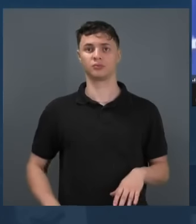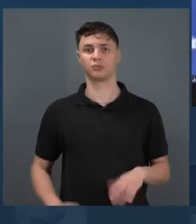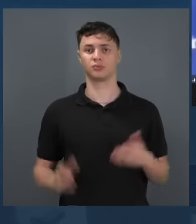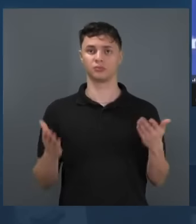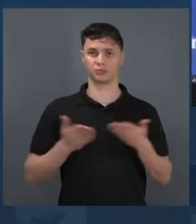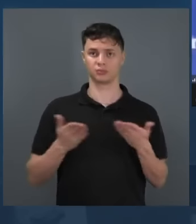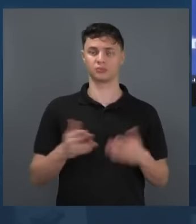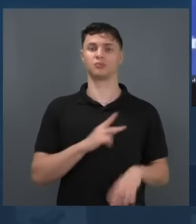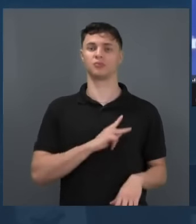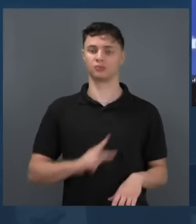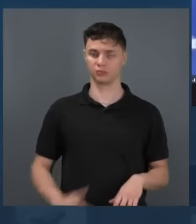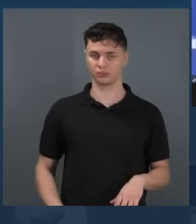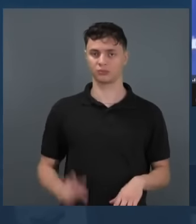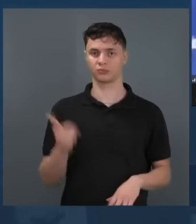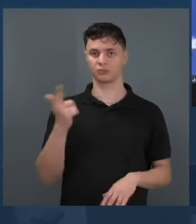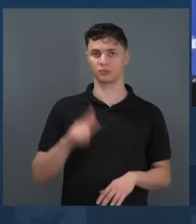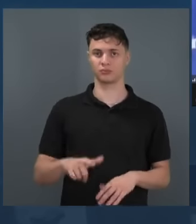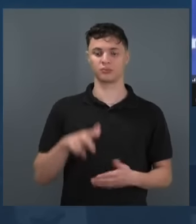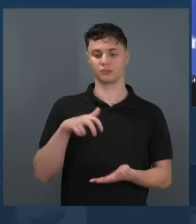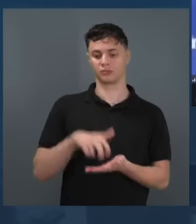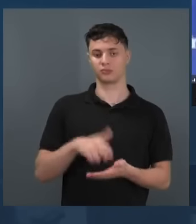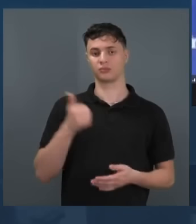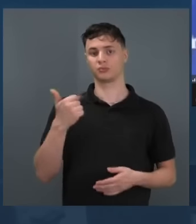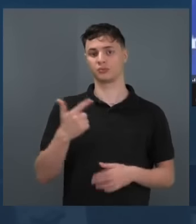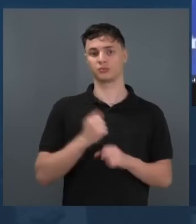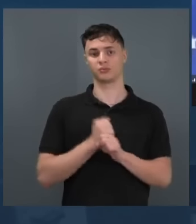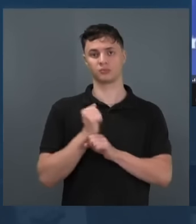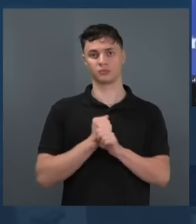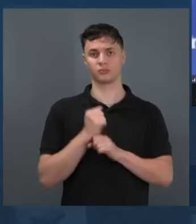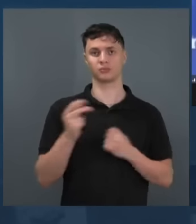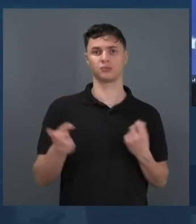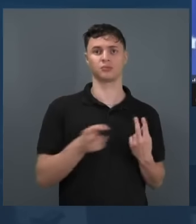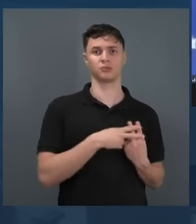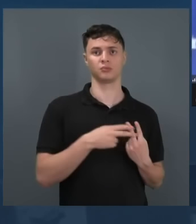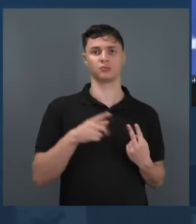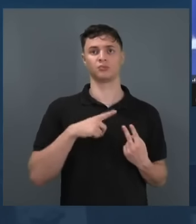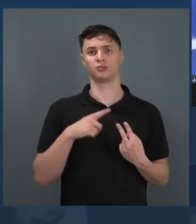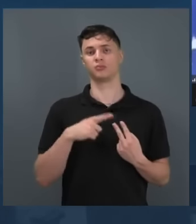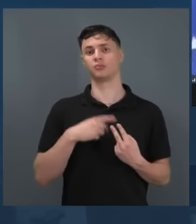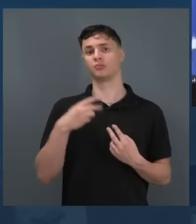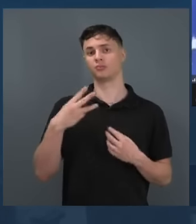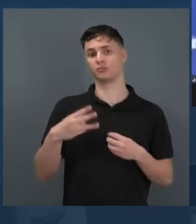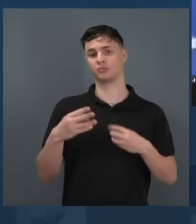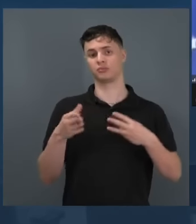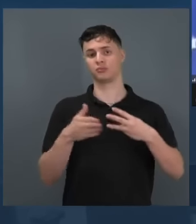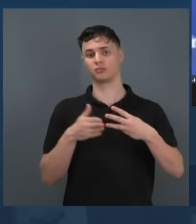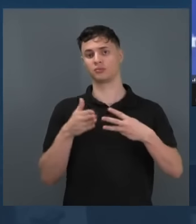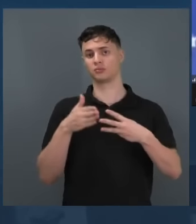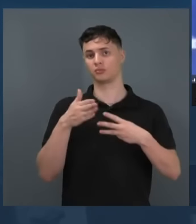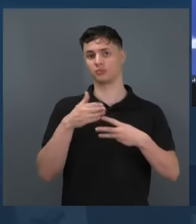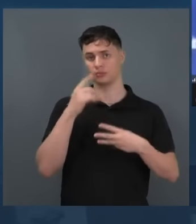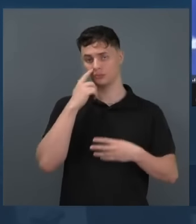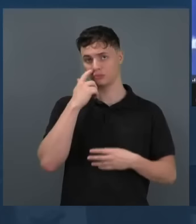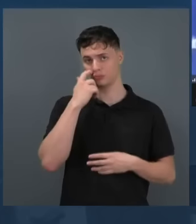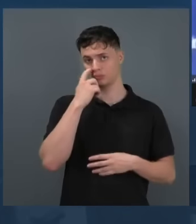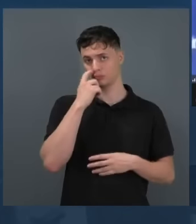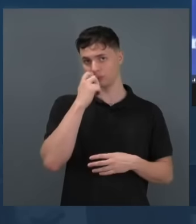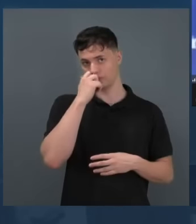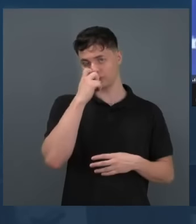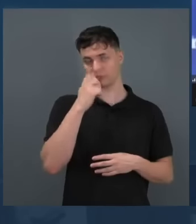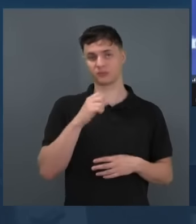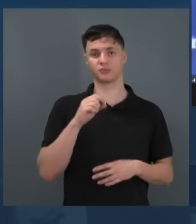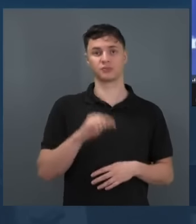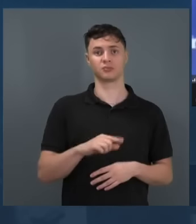hoje presidente da República, condenado a 12 anos de prisão em 3 instâncias. Foram